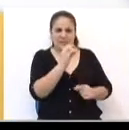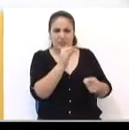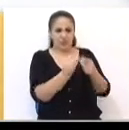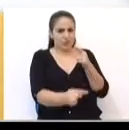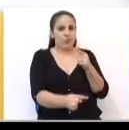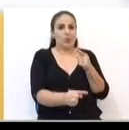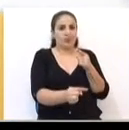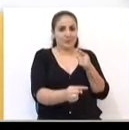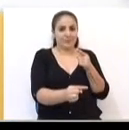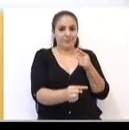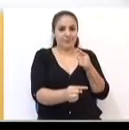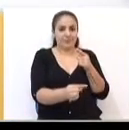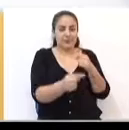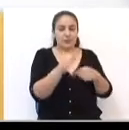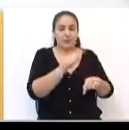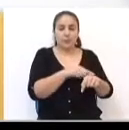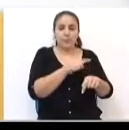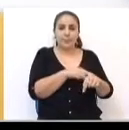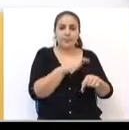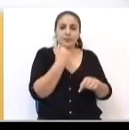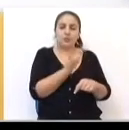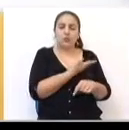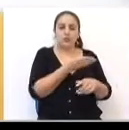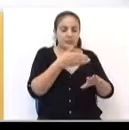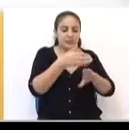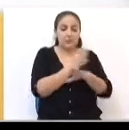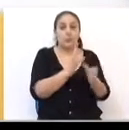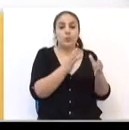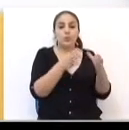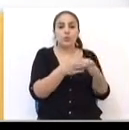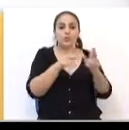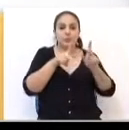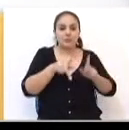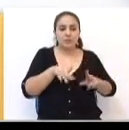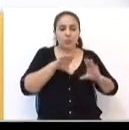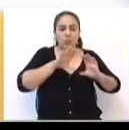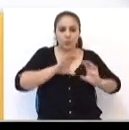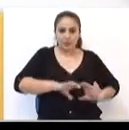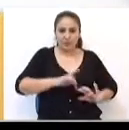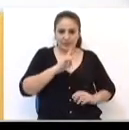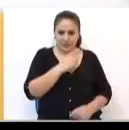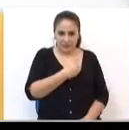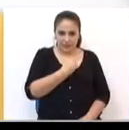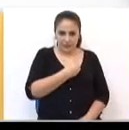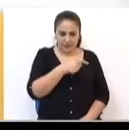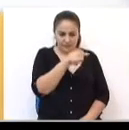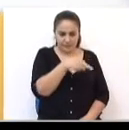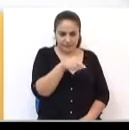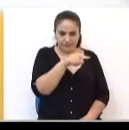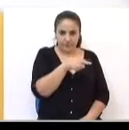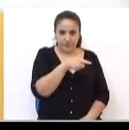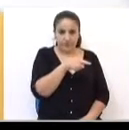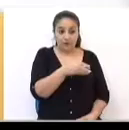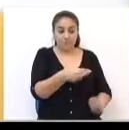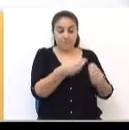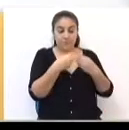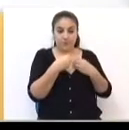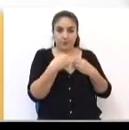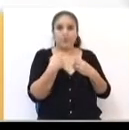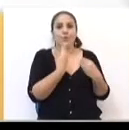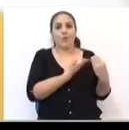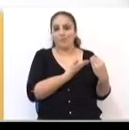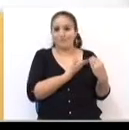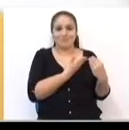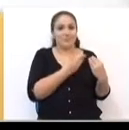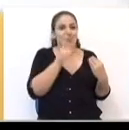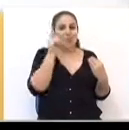concordamos. Porque a tendência, quando entramos em algum grupo de pessoas, é que os comportamentos estabelecidos sejam passados a nós. E, de certo modo, nós